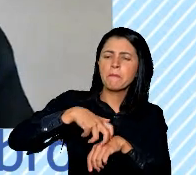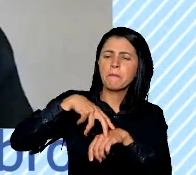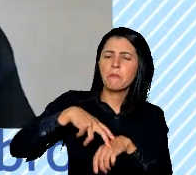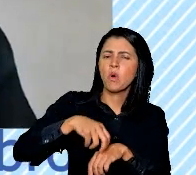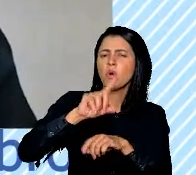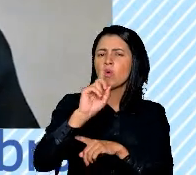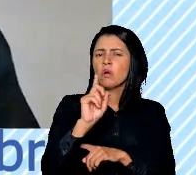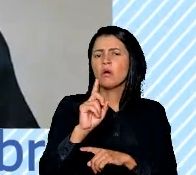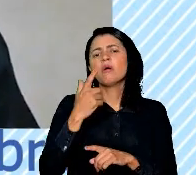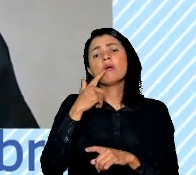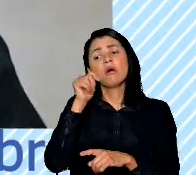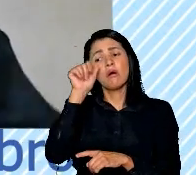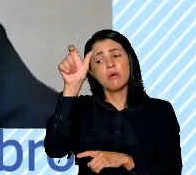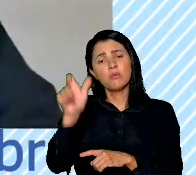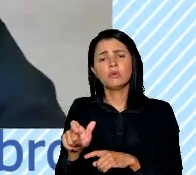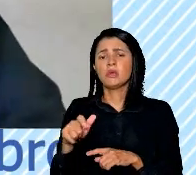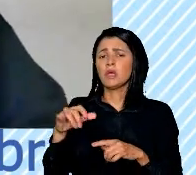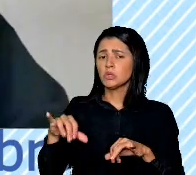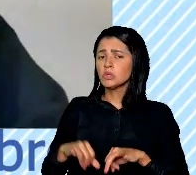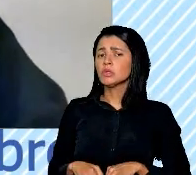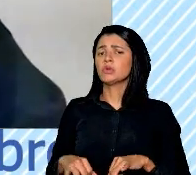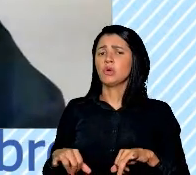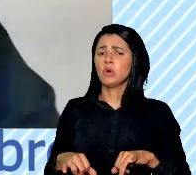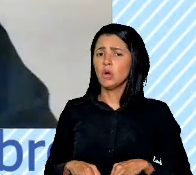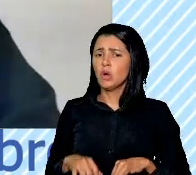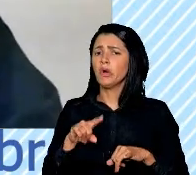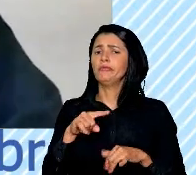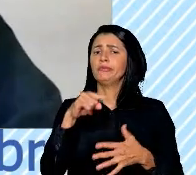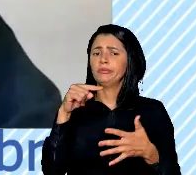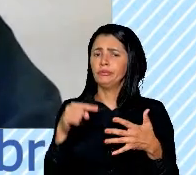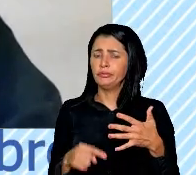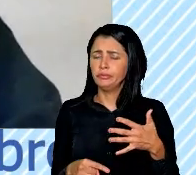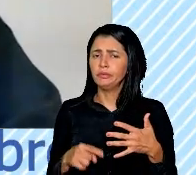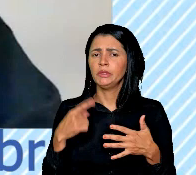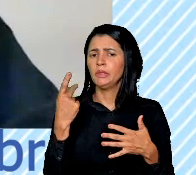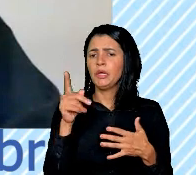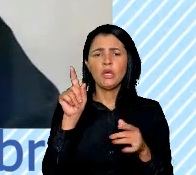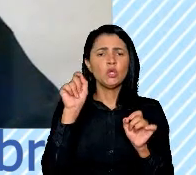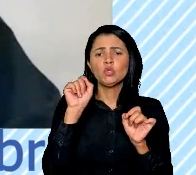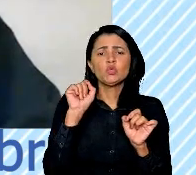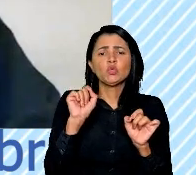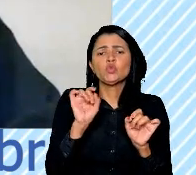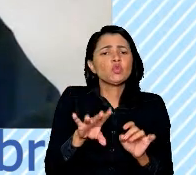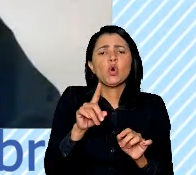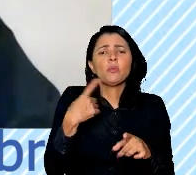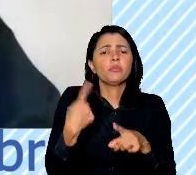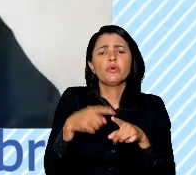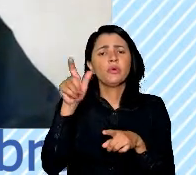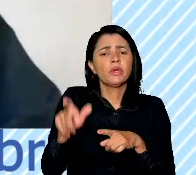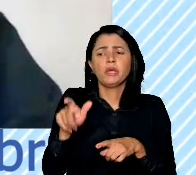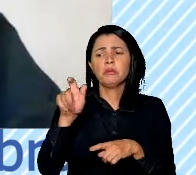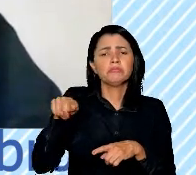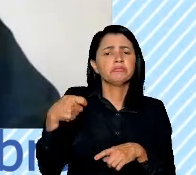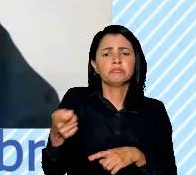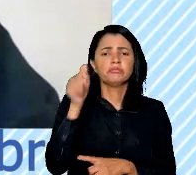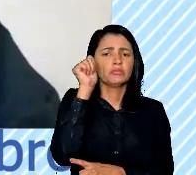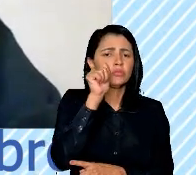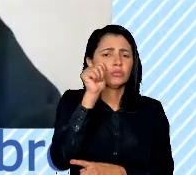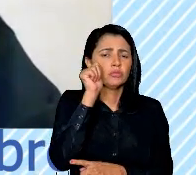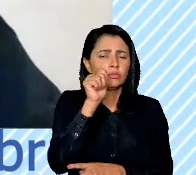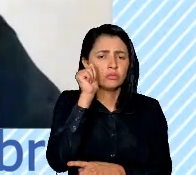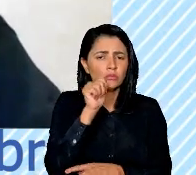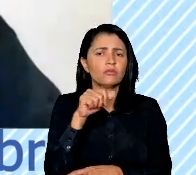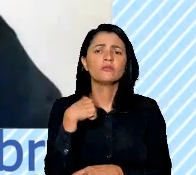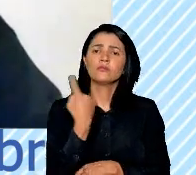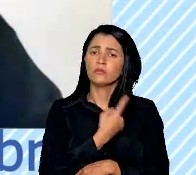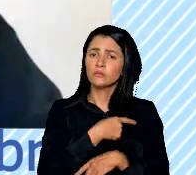as mulheres sofrem esse tipo de situação pelo simples fato de serem mulheres. E nós,